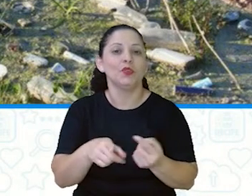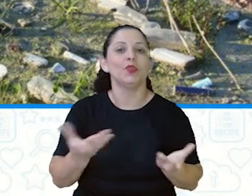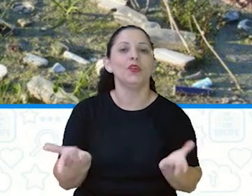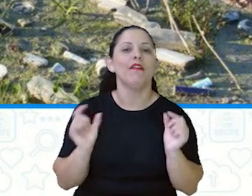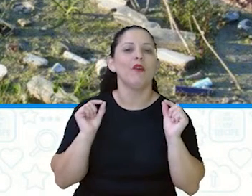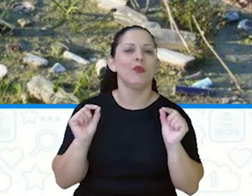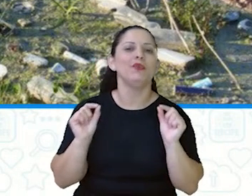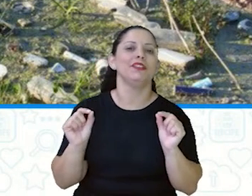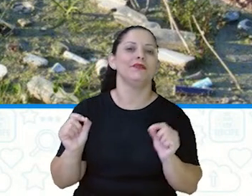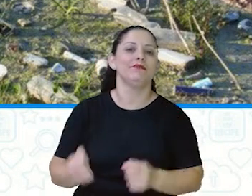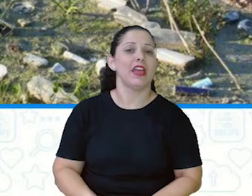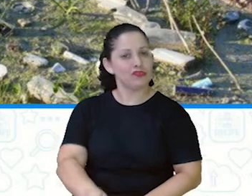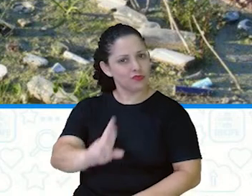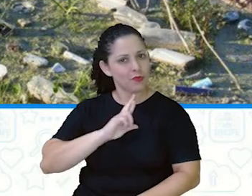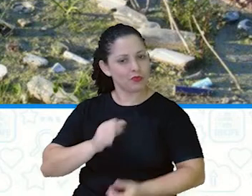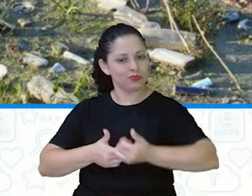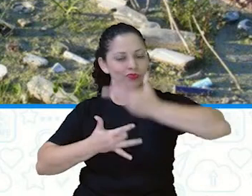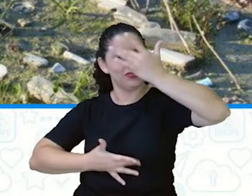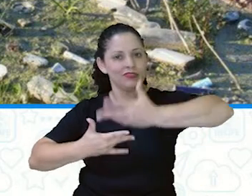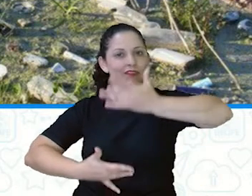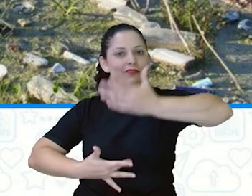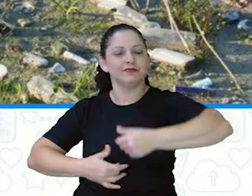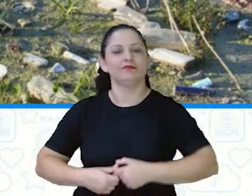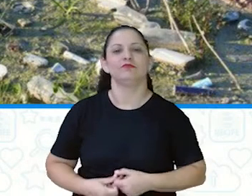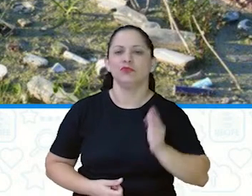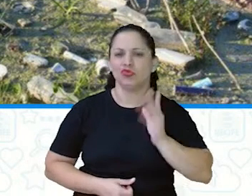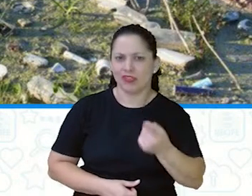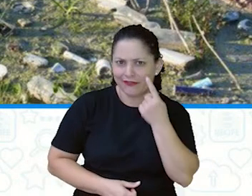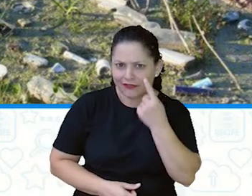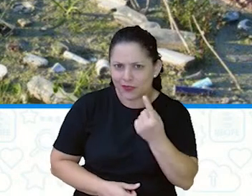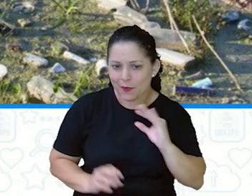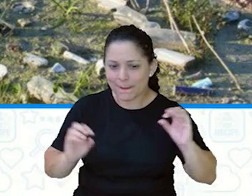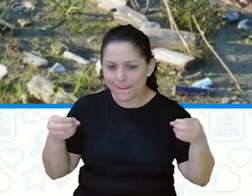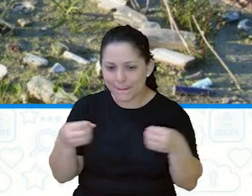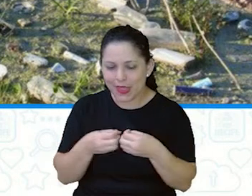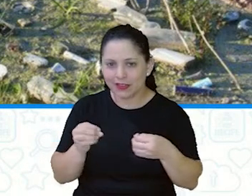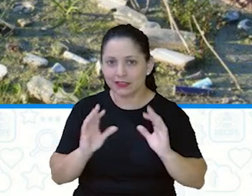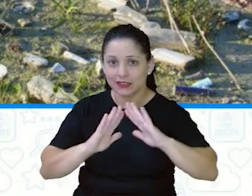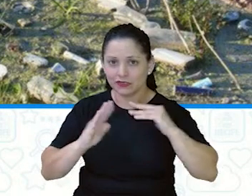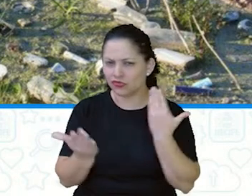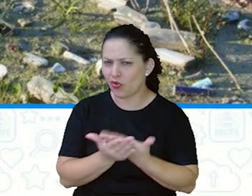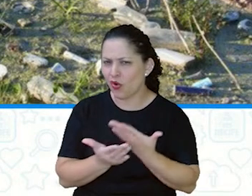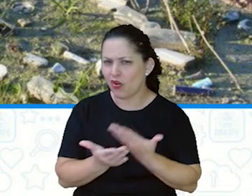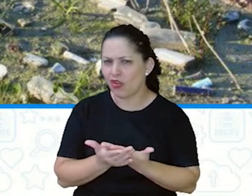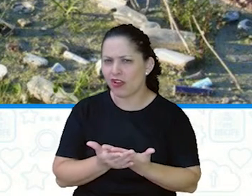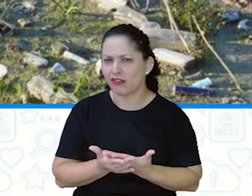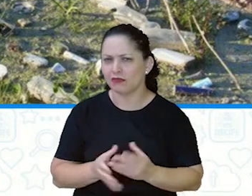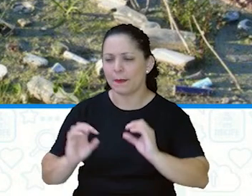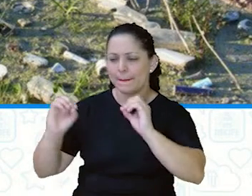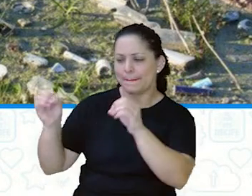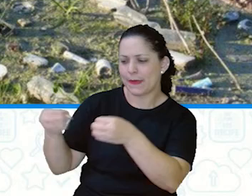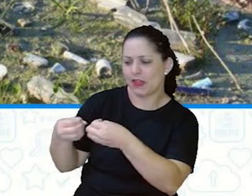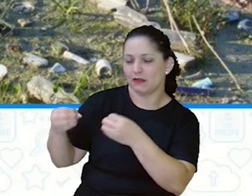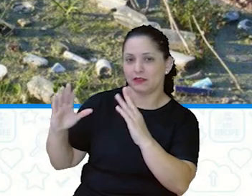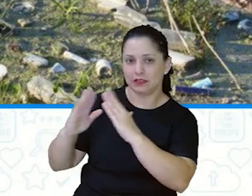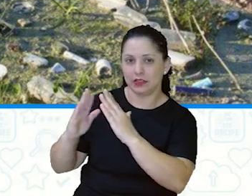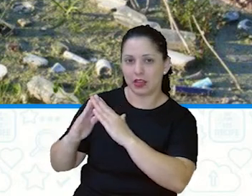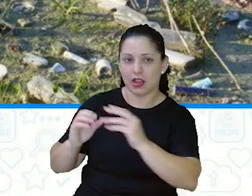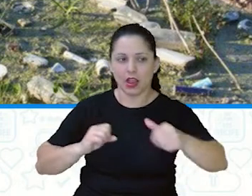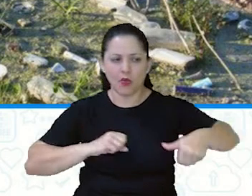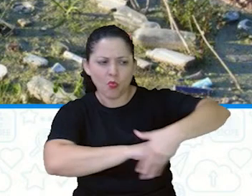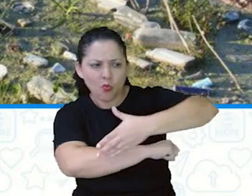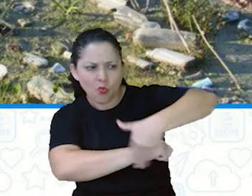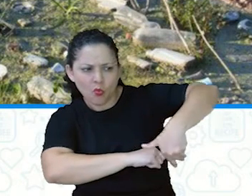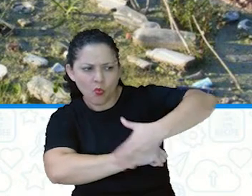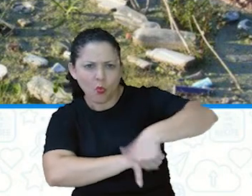pra gente aí no chat. Você já viu perto da sua escola, de repente, no seu bairro, na sua casa, nas ruas, você vê